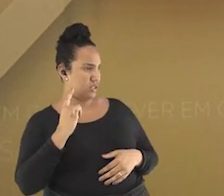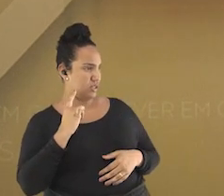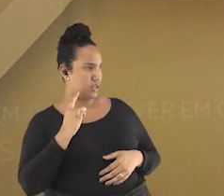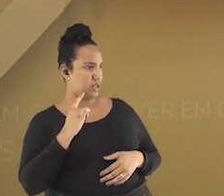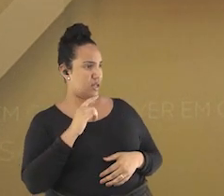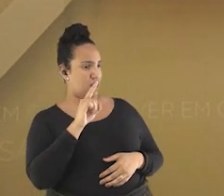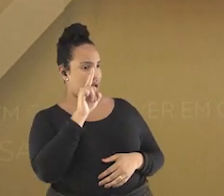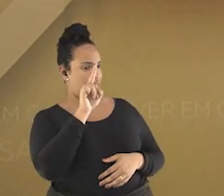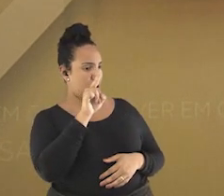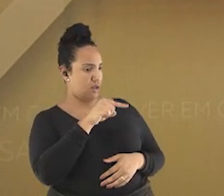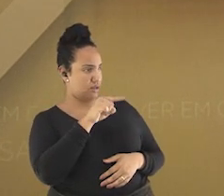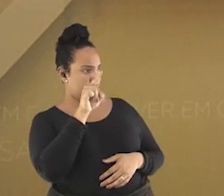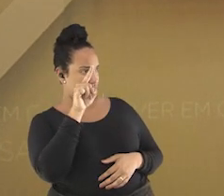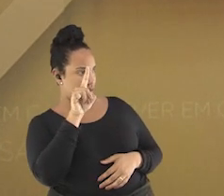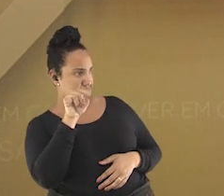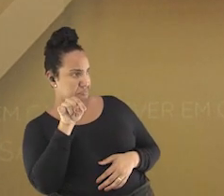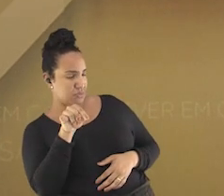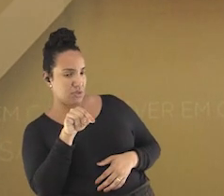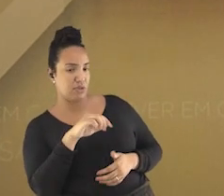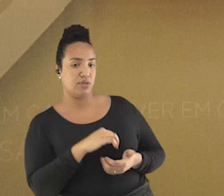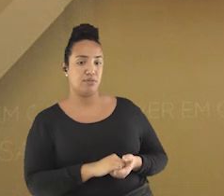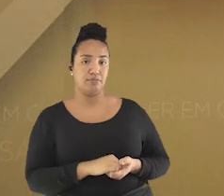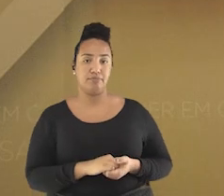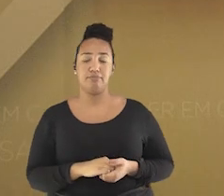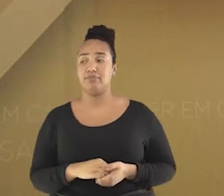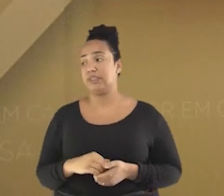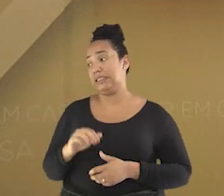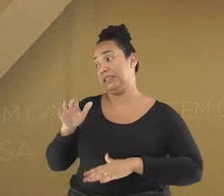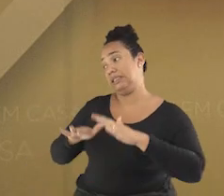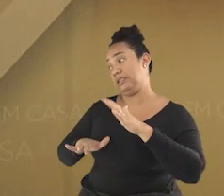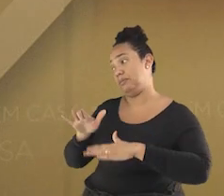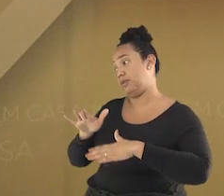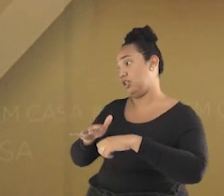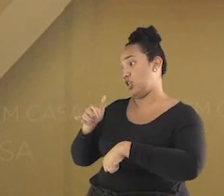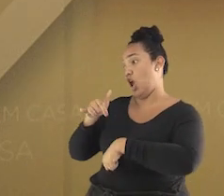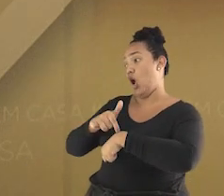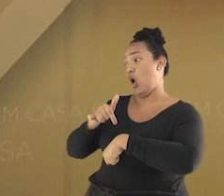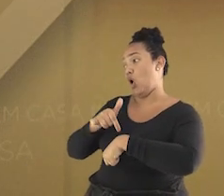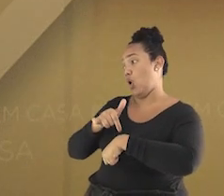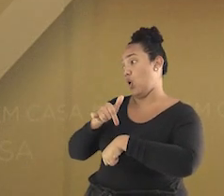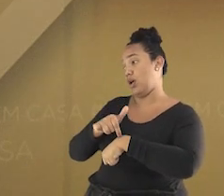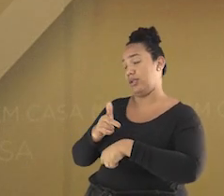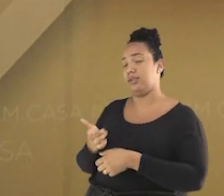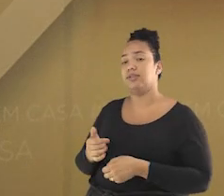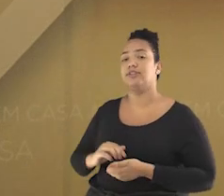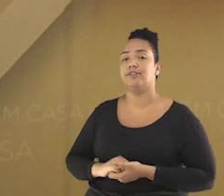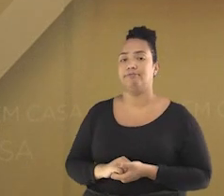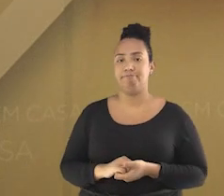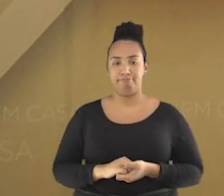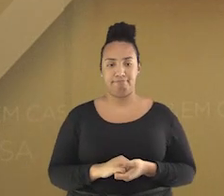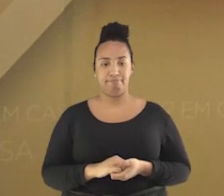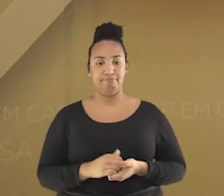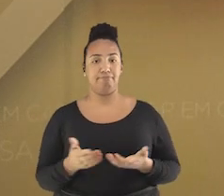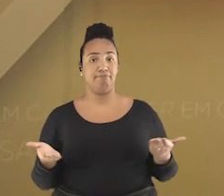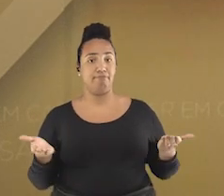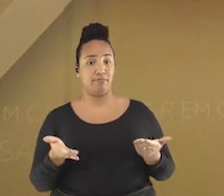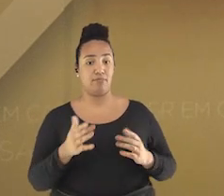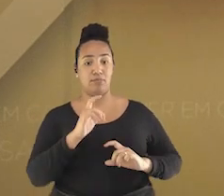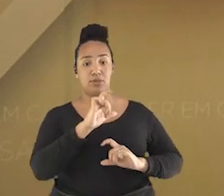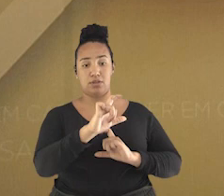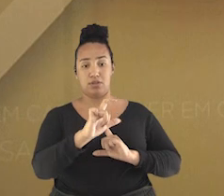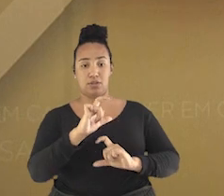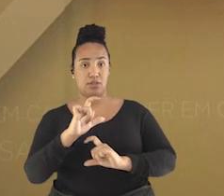assento?" E o Cascão responde: depende da hora que você toma." Já